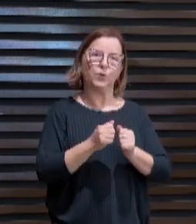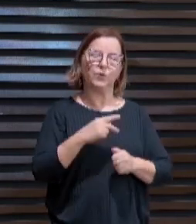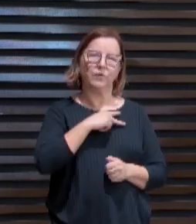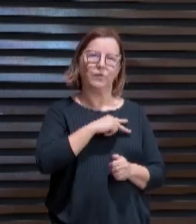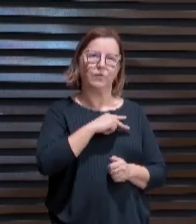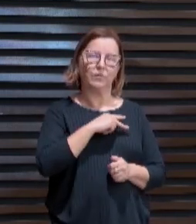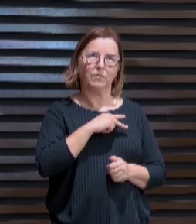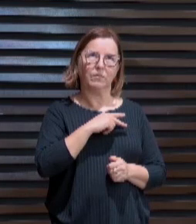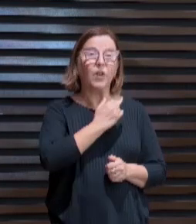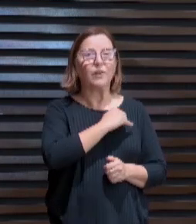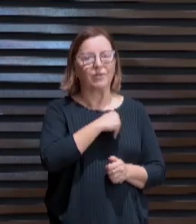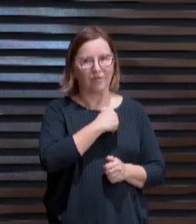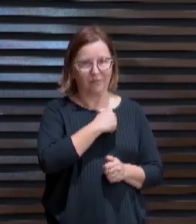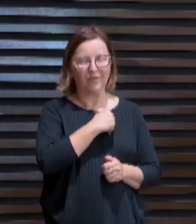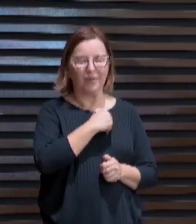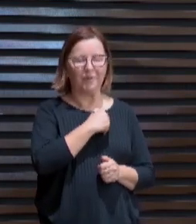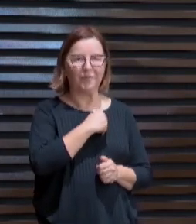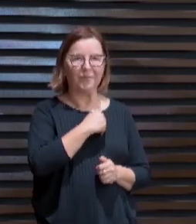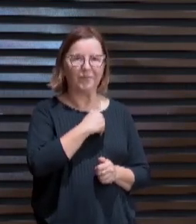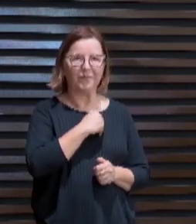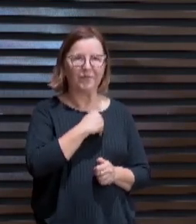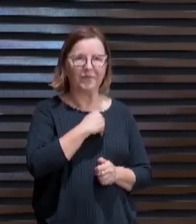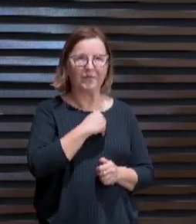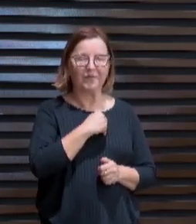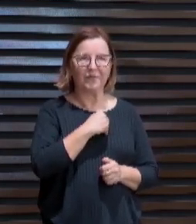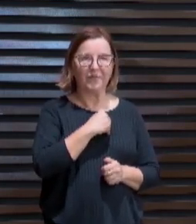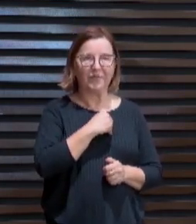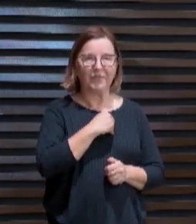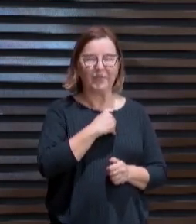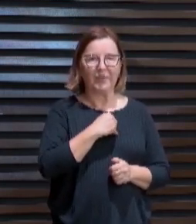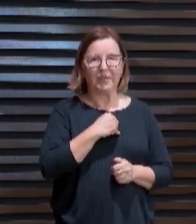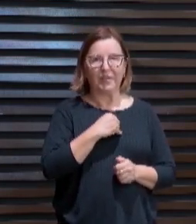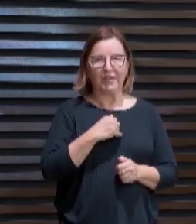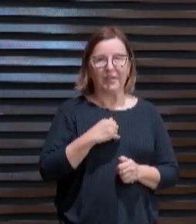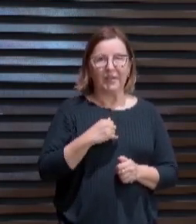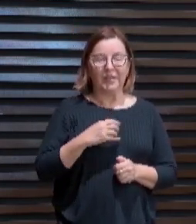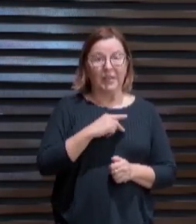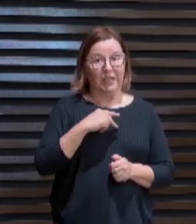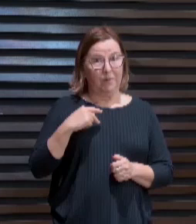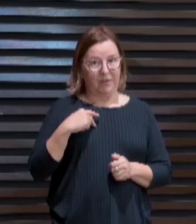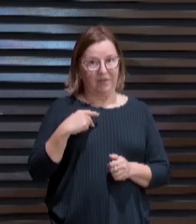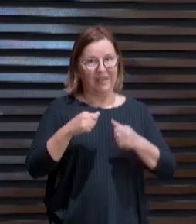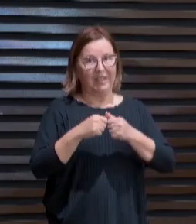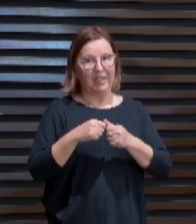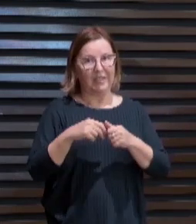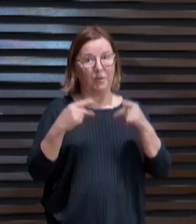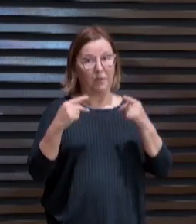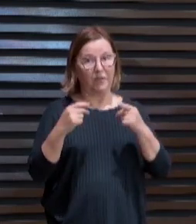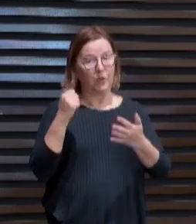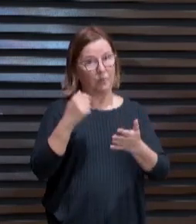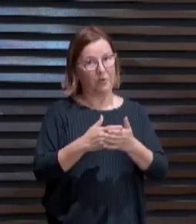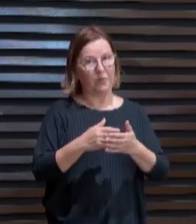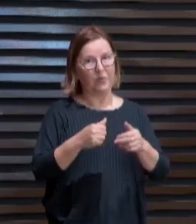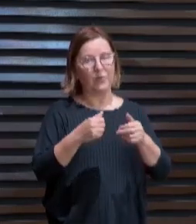que era pastor nessa cidade de Esmirna, essa profecia se cumpriu na vida desse irmão. Ele